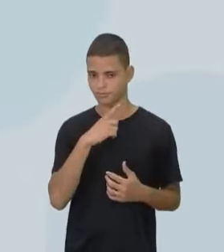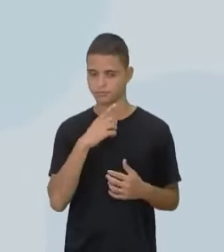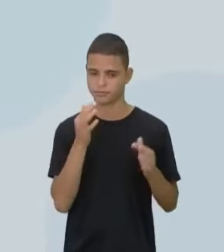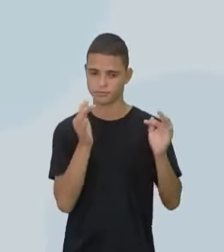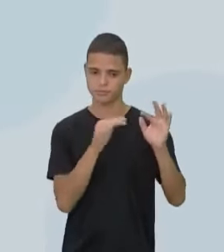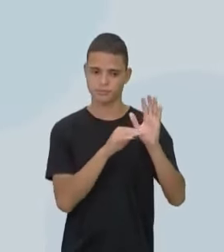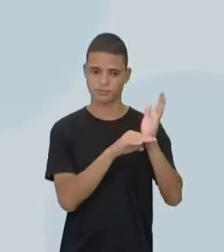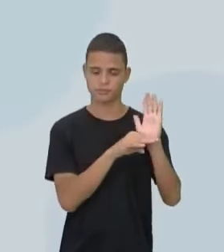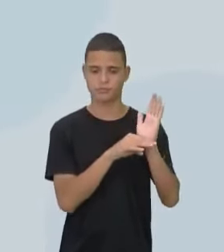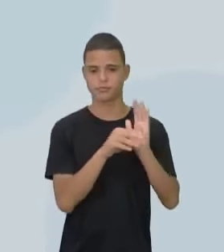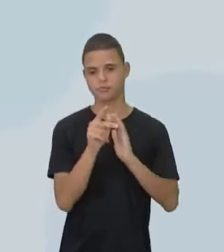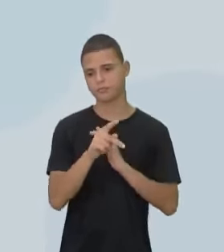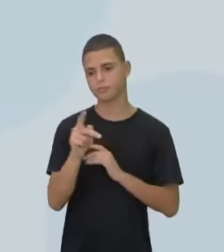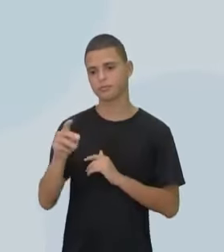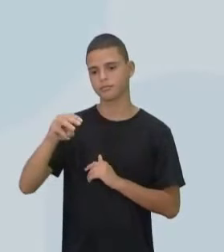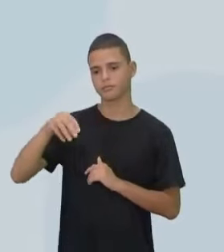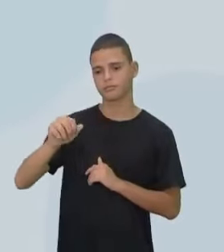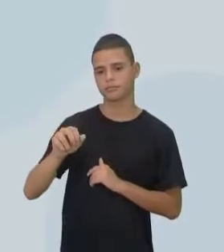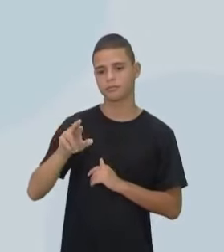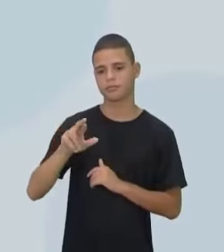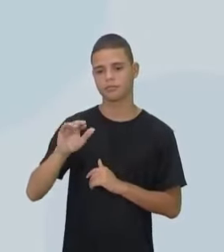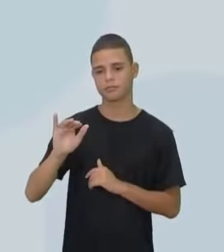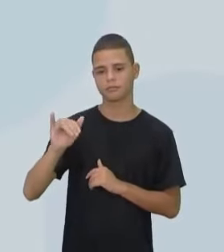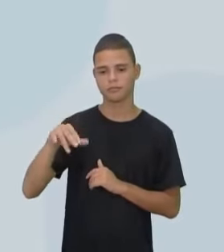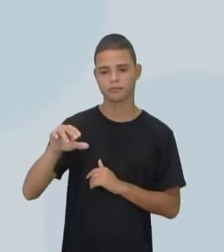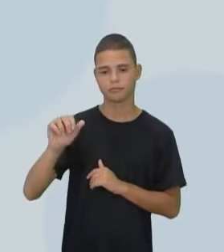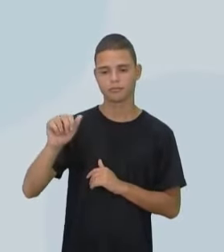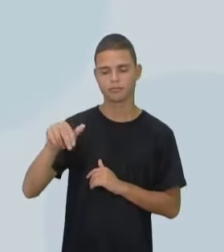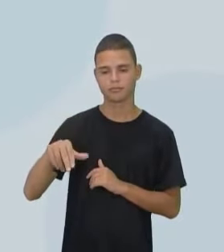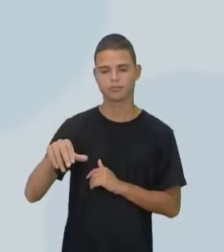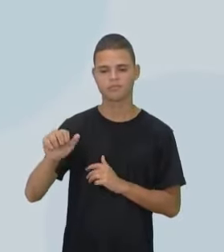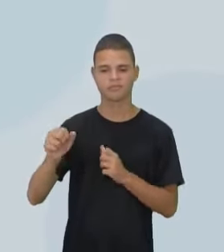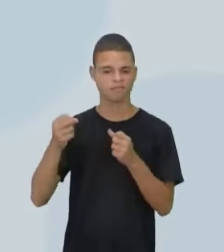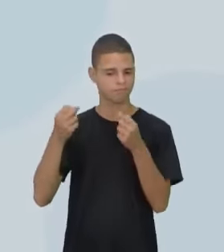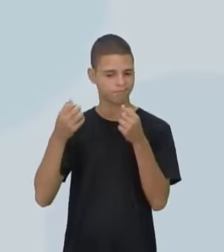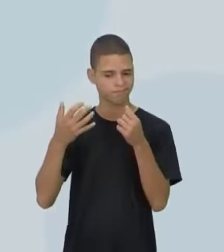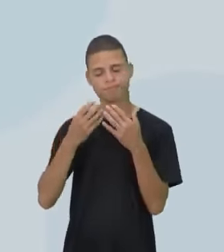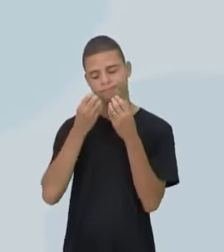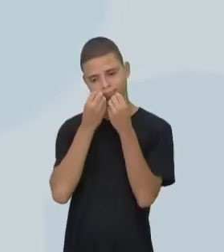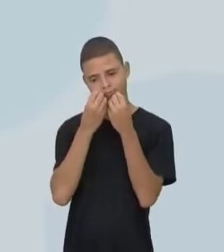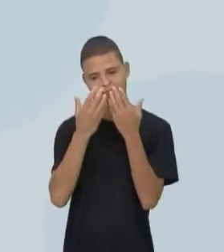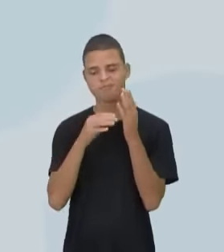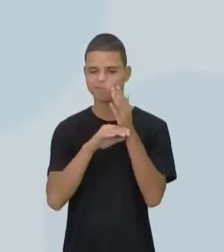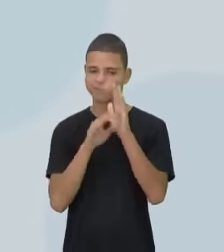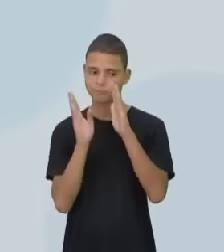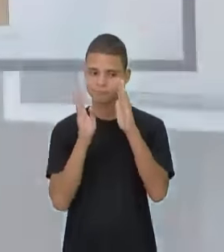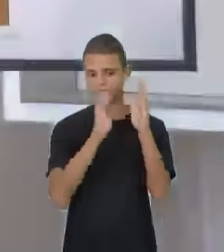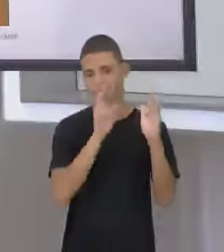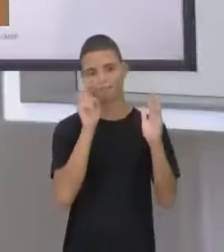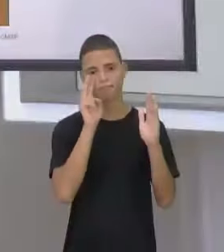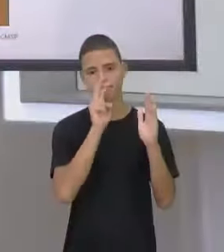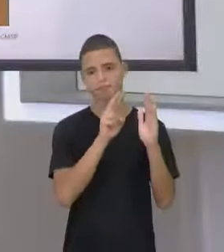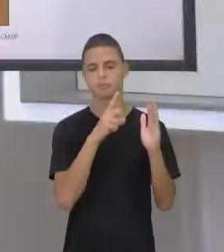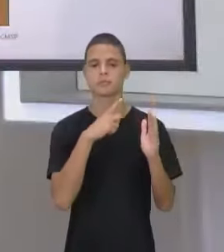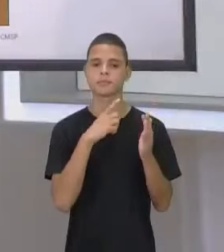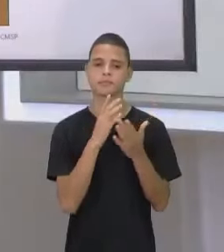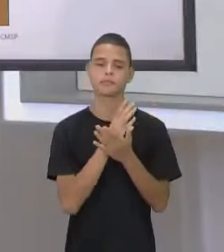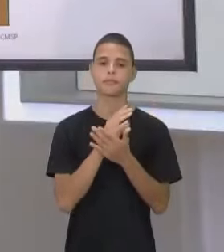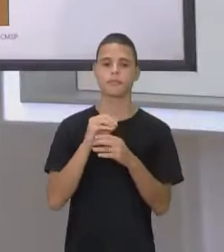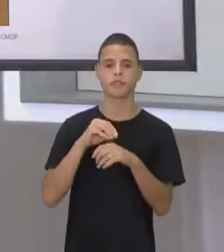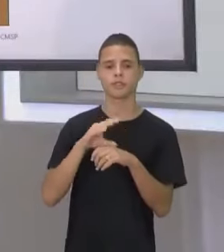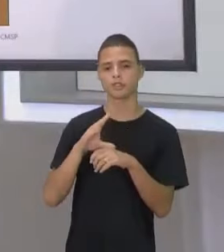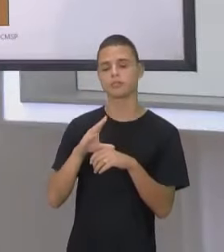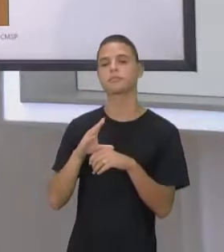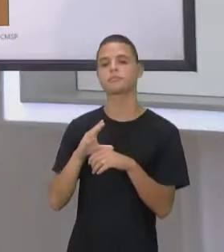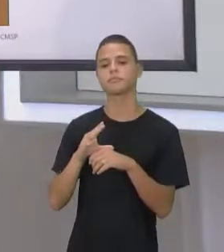da professora Mariana, que fala sobre esse processo, vale a pena assistir, assistam. E tem cartilhas lá do